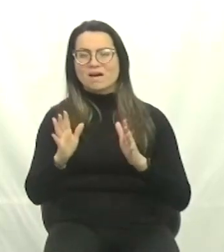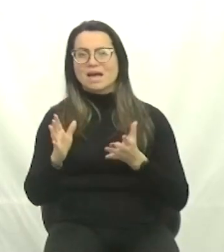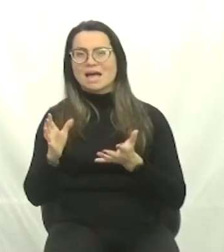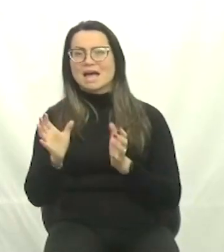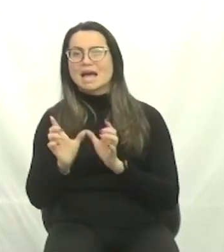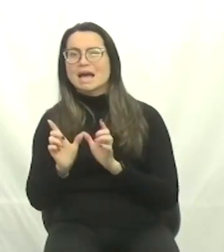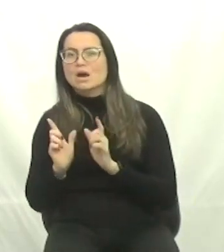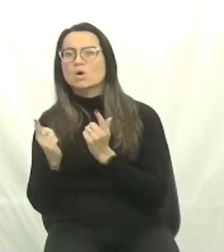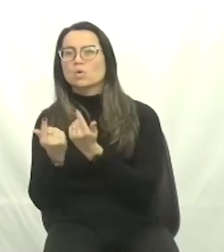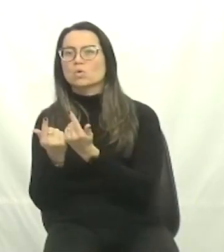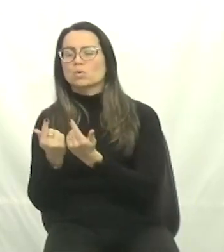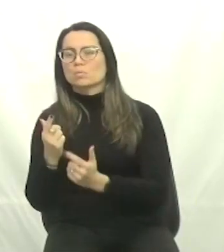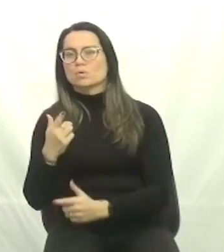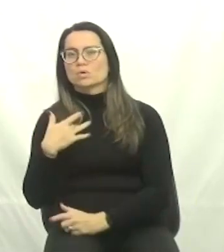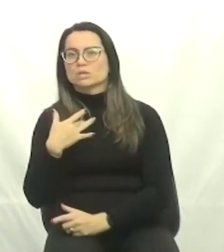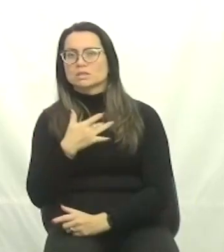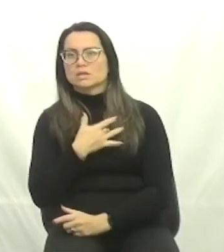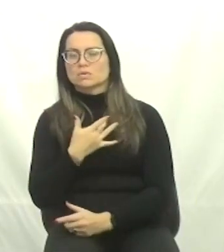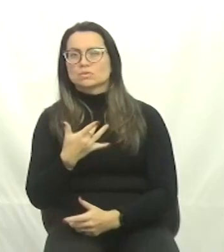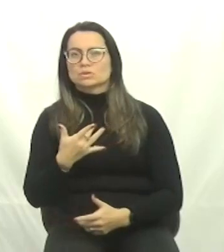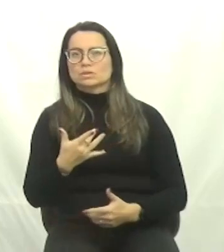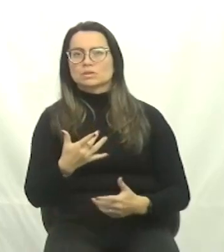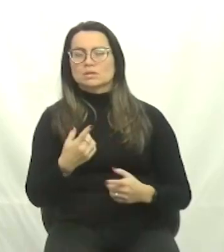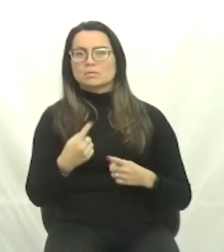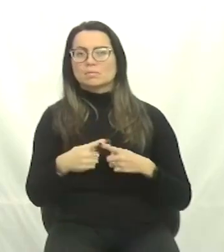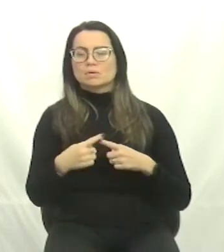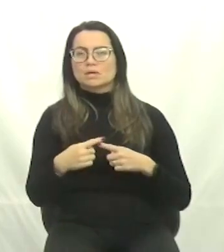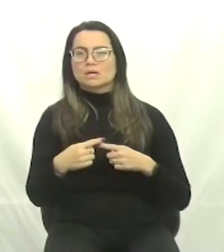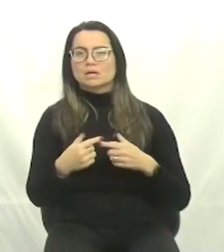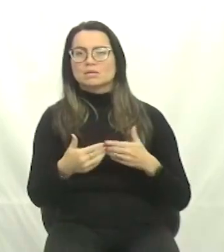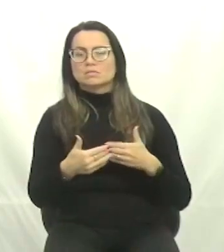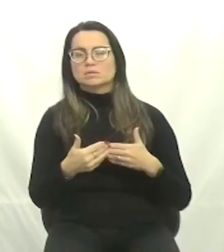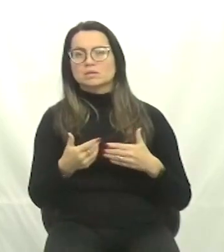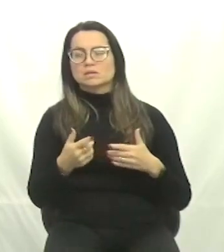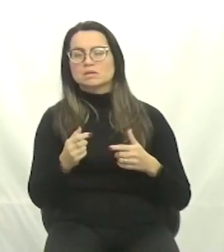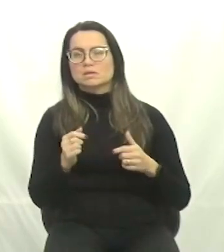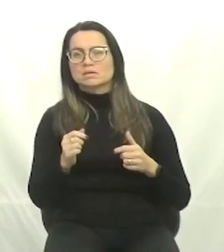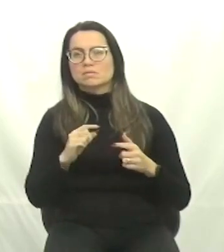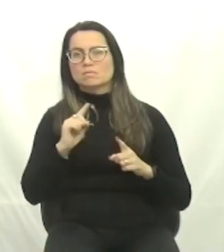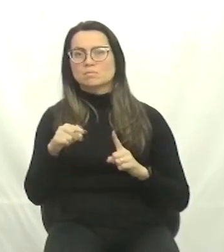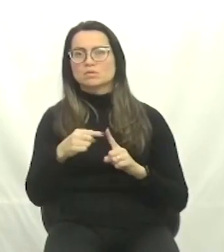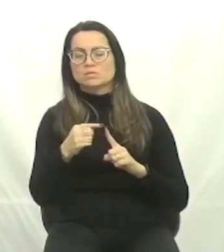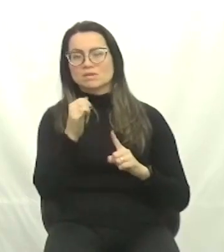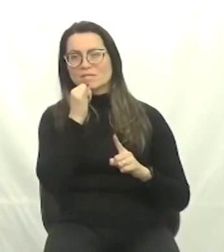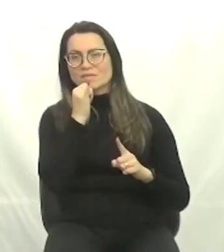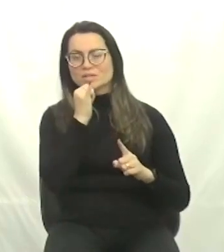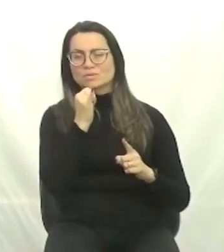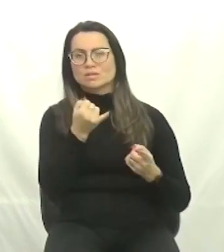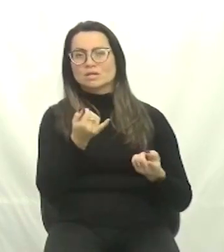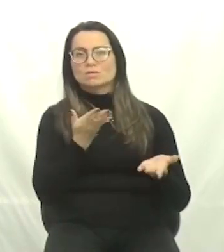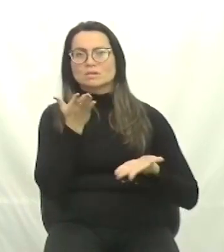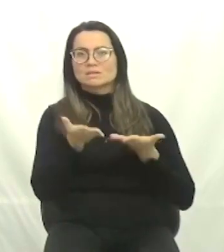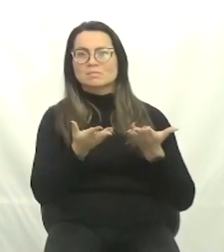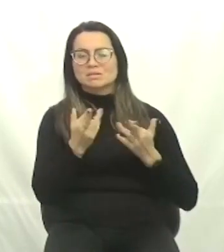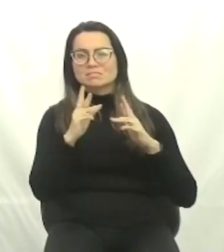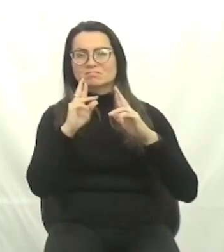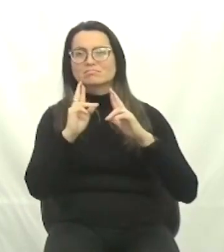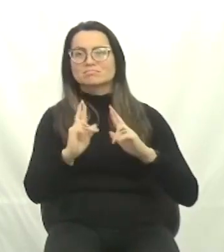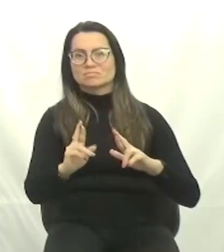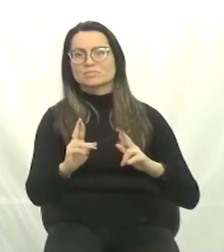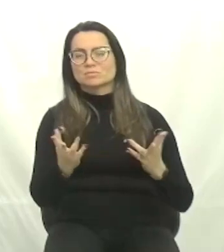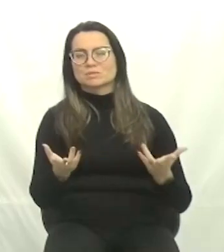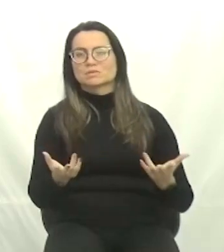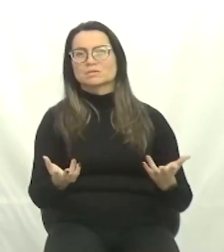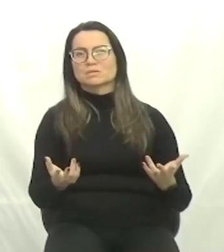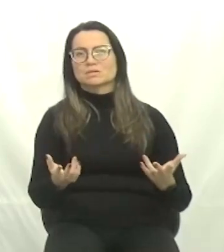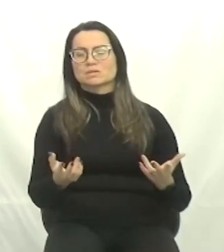saúde. O que faz com que a abrangência, né, e a cobertura desse atendimento seja, de fato, respeitada. Então, tem unidade